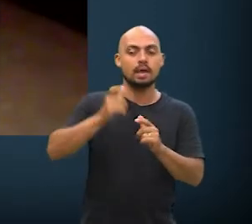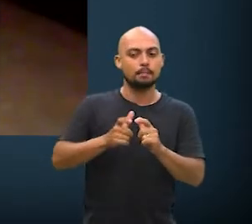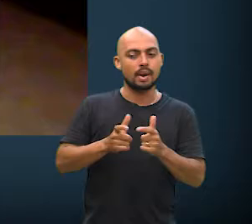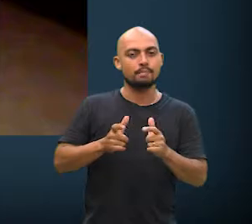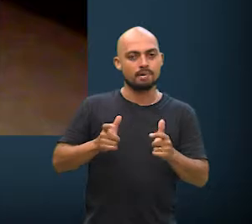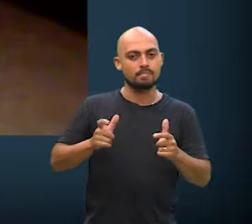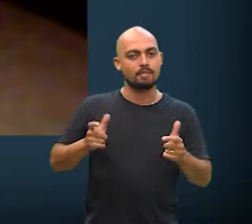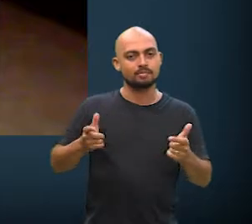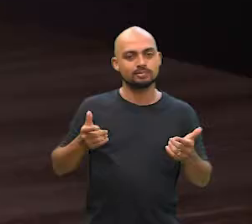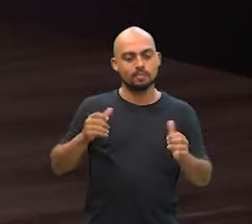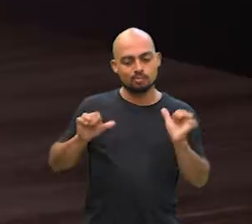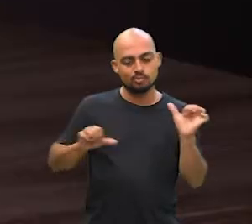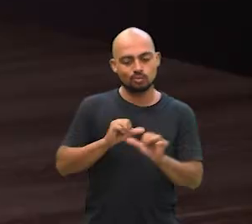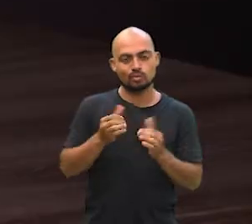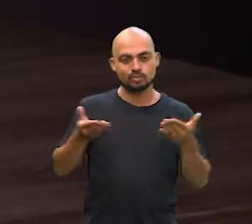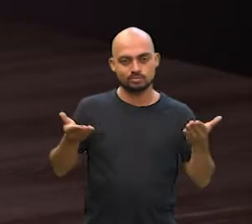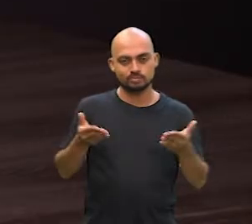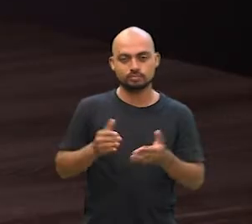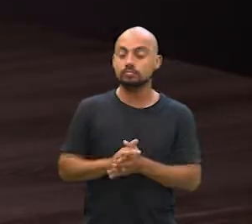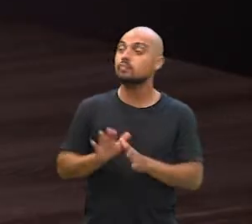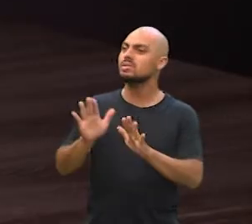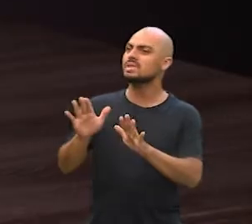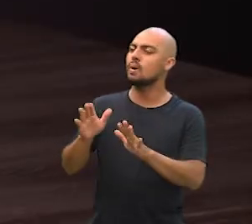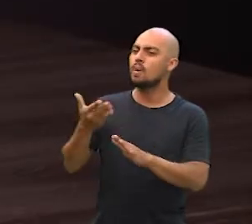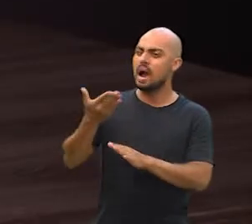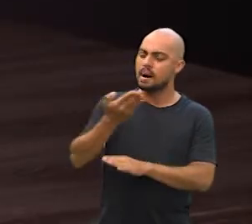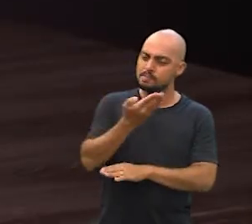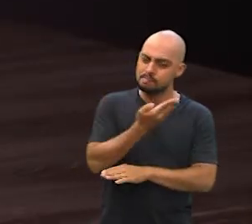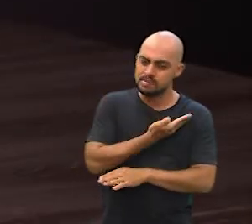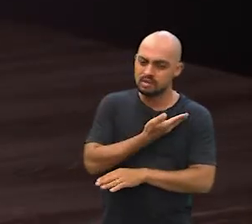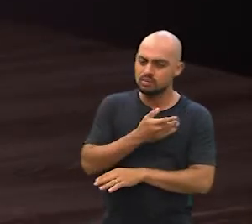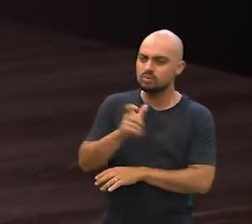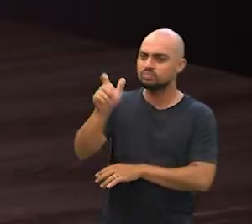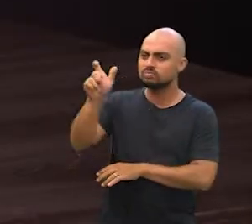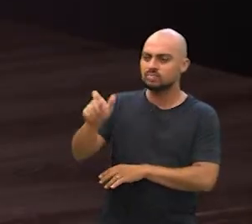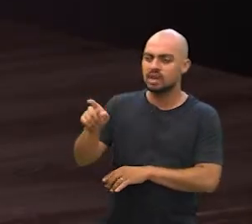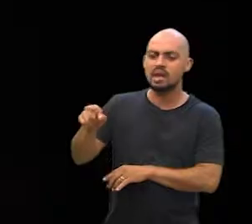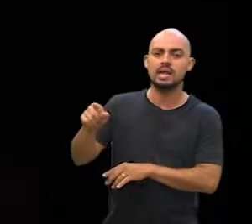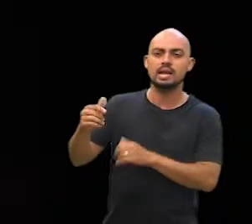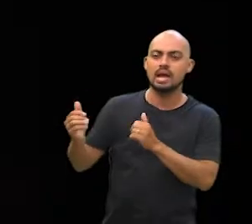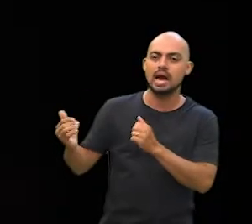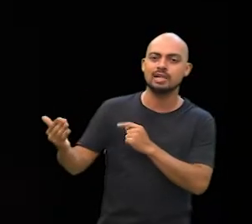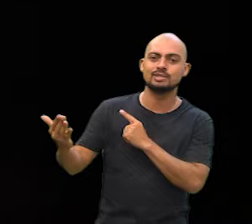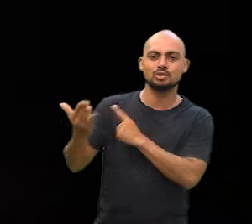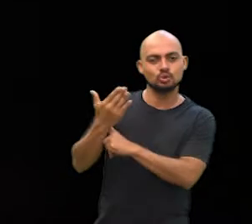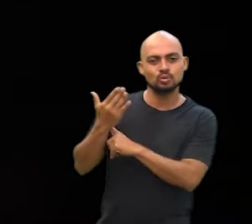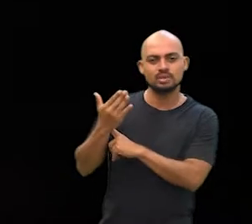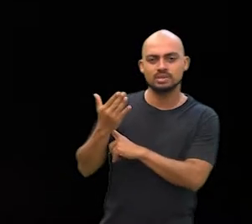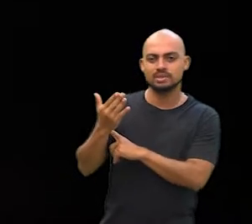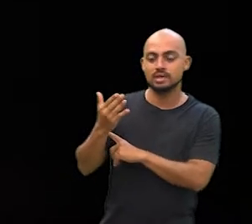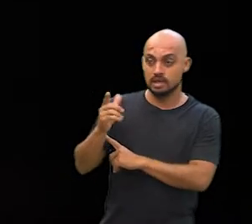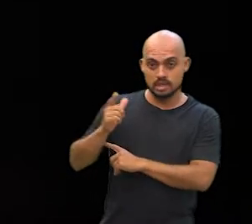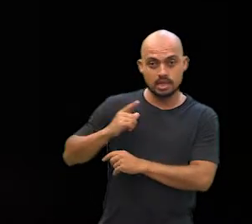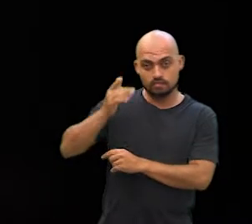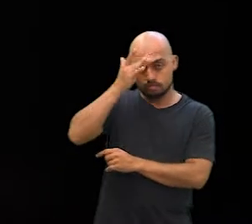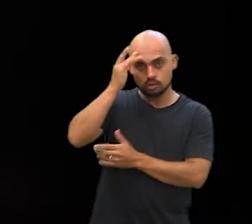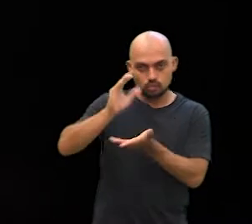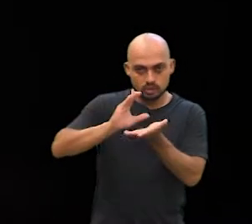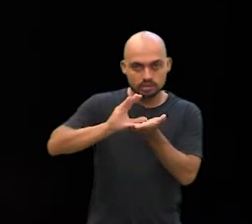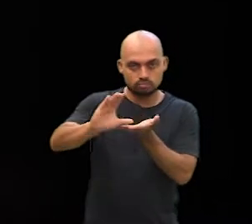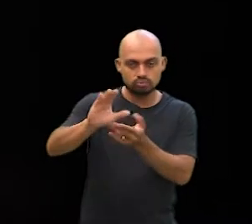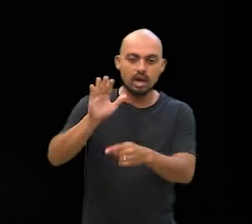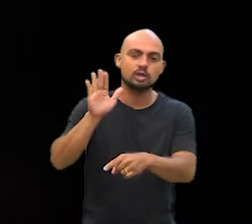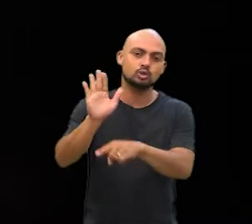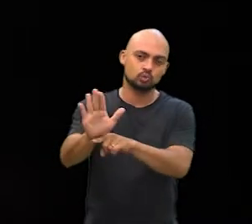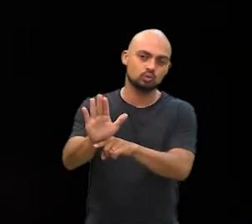que é hoje a GoCap. Quando você fala desse amigo que apadrinha, digamos que você teve um investidor